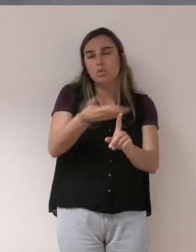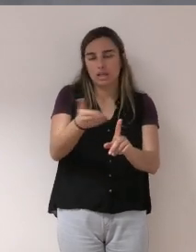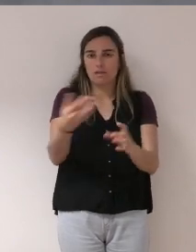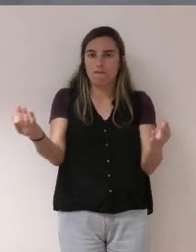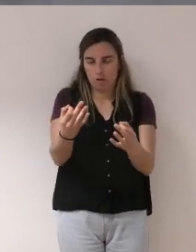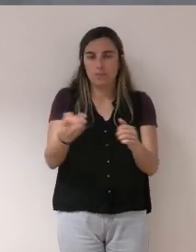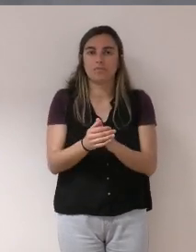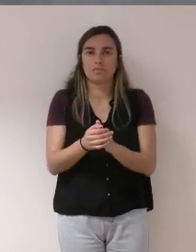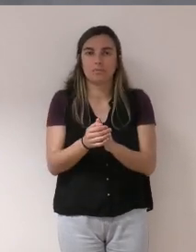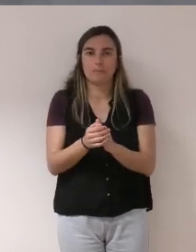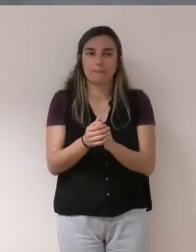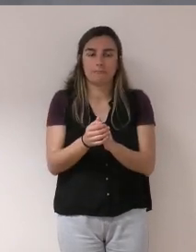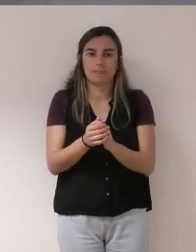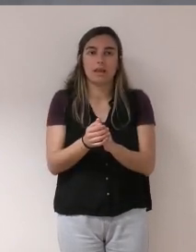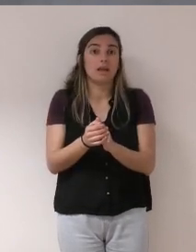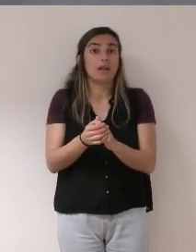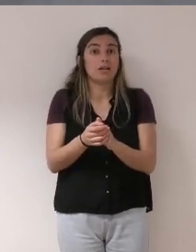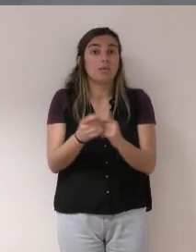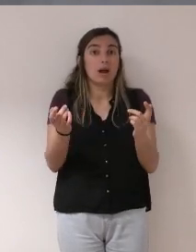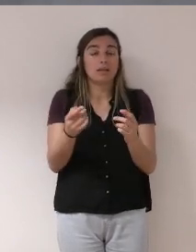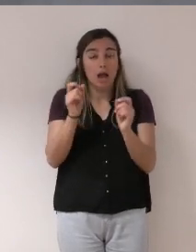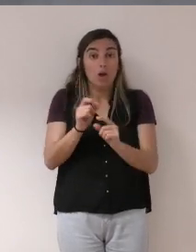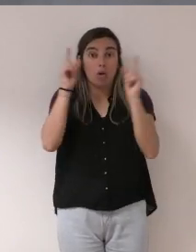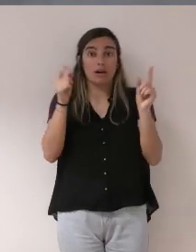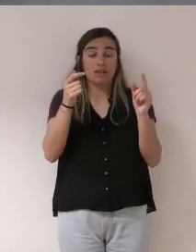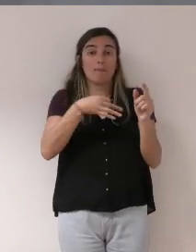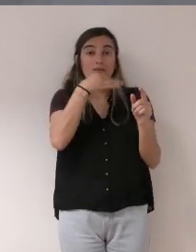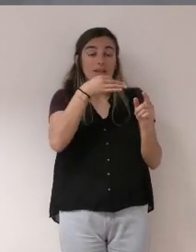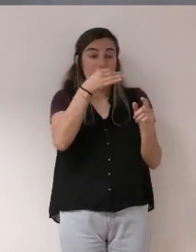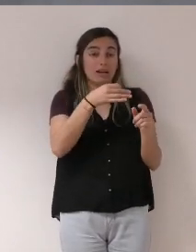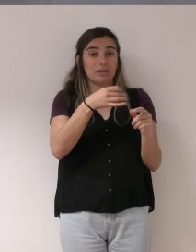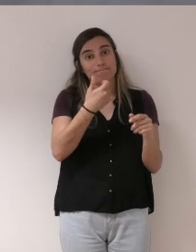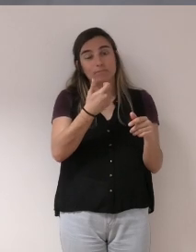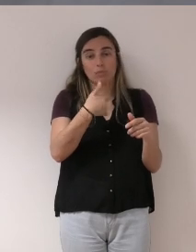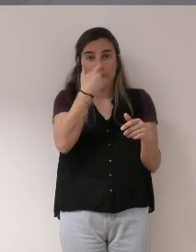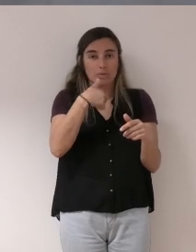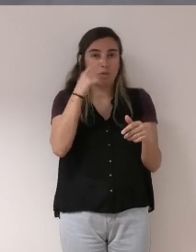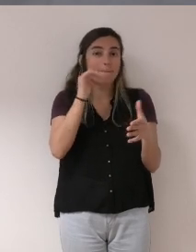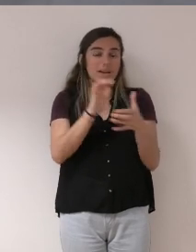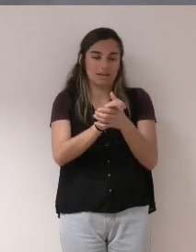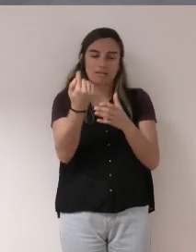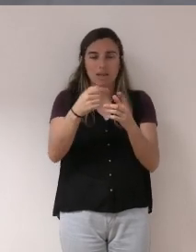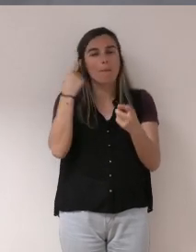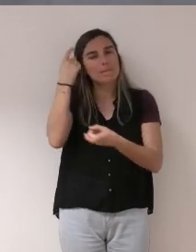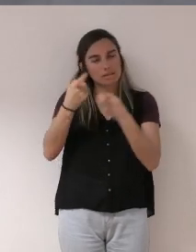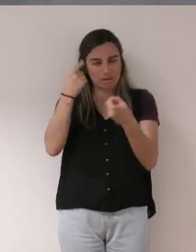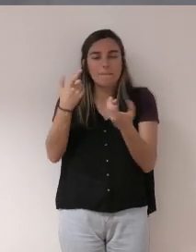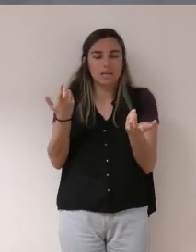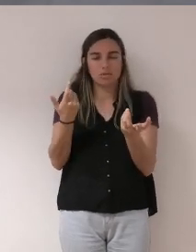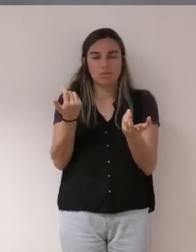quando ele volta a Córdoba para falar com o marido da Lisa. E há aqui uma reflexão, de facto, tremenda,